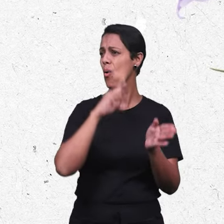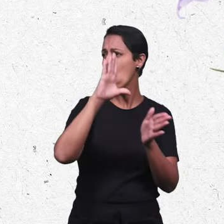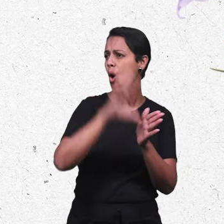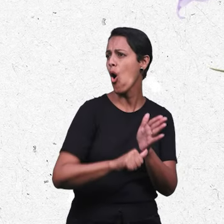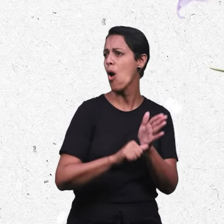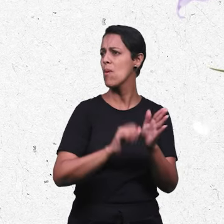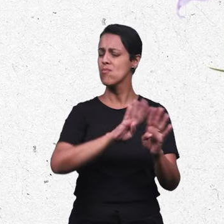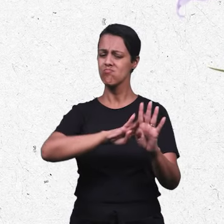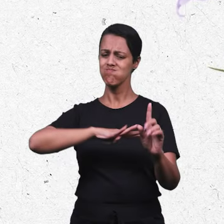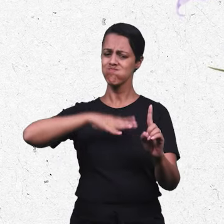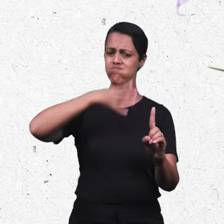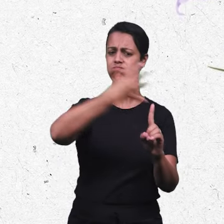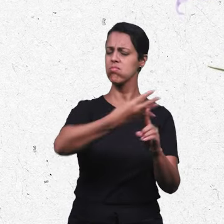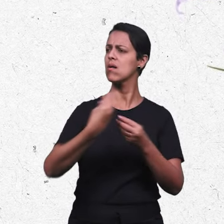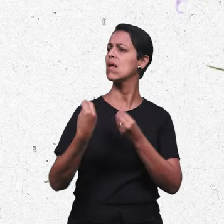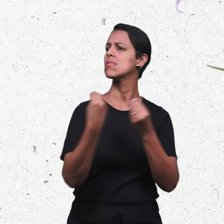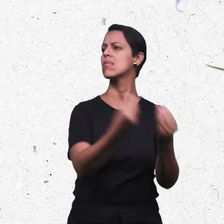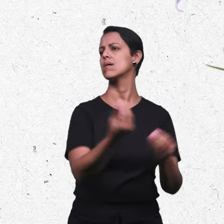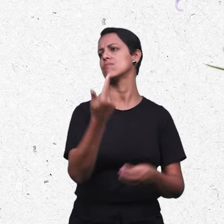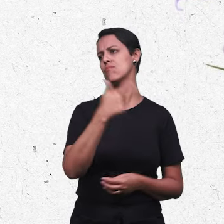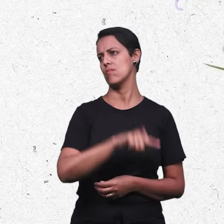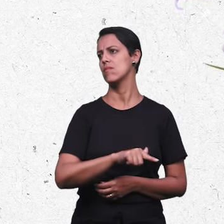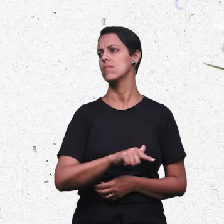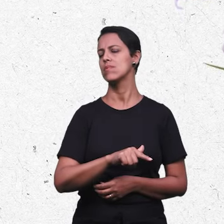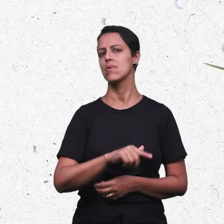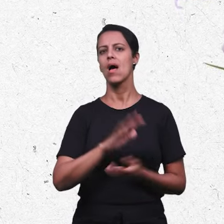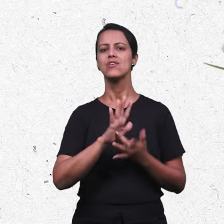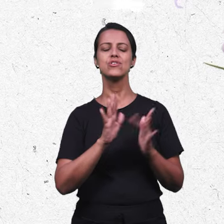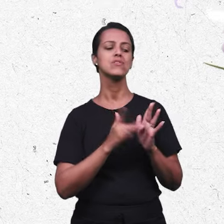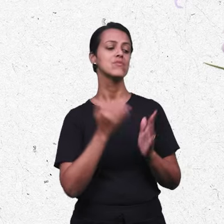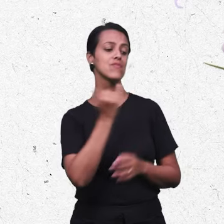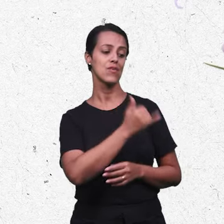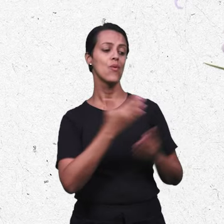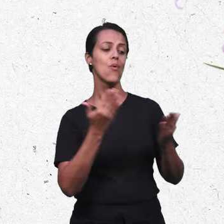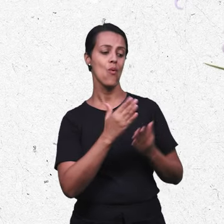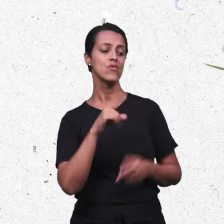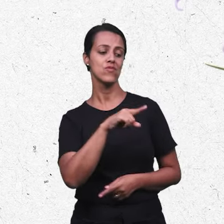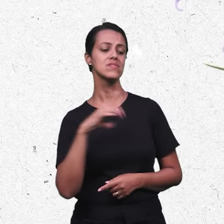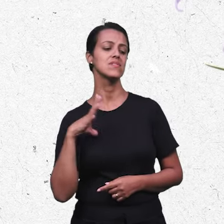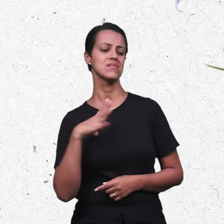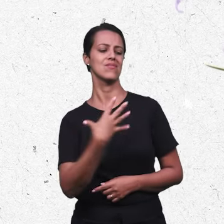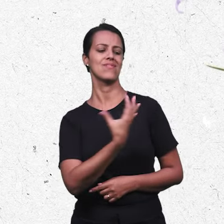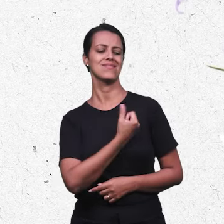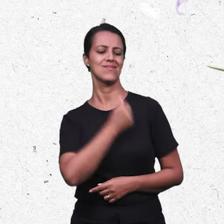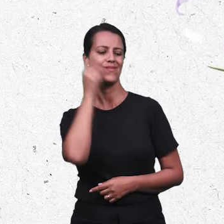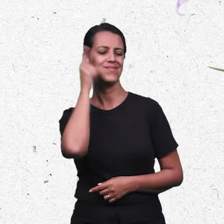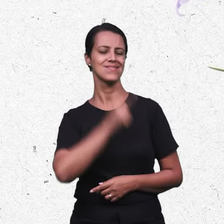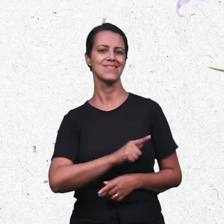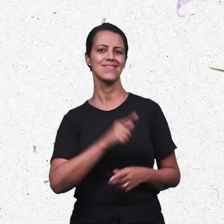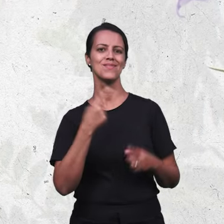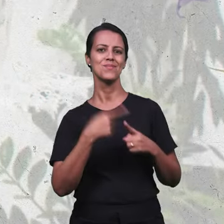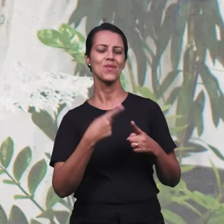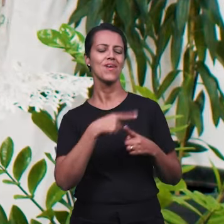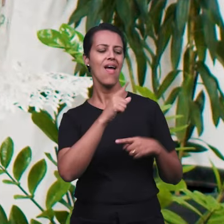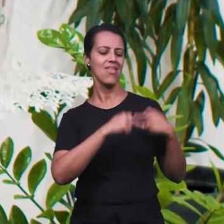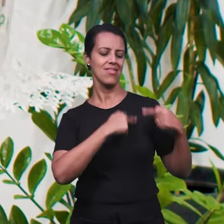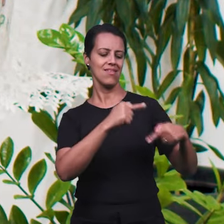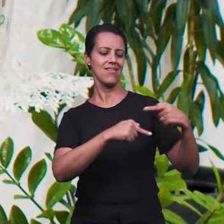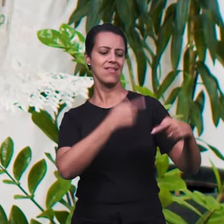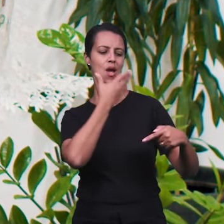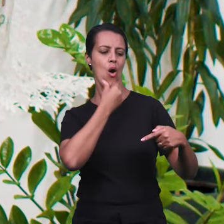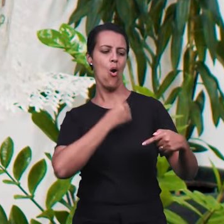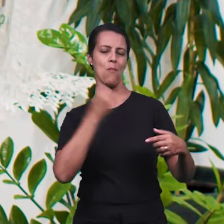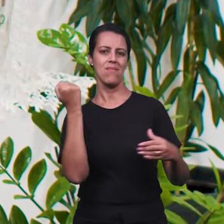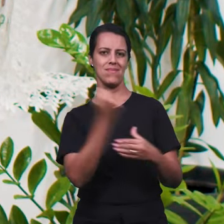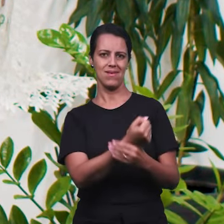quadruplicado e disse-lhe Jesus hoje veio salvação a esta casa pois também Este é filho de Abraão a